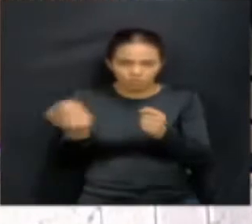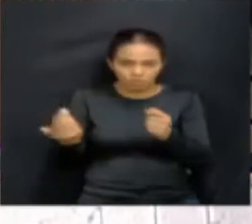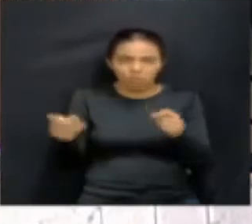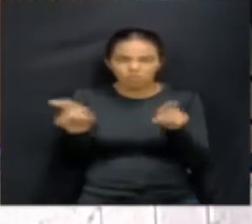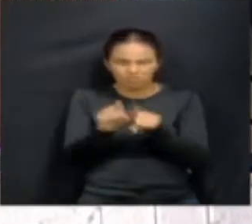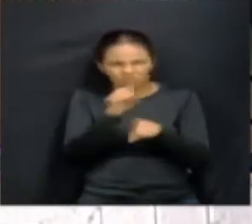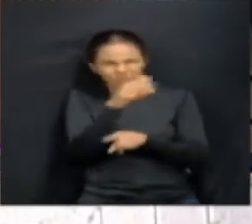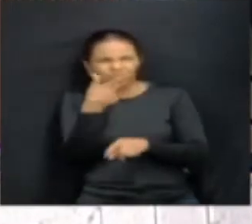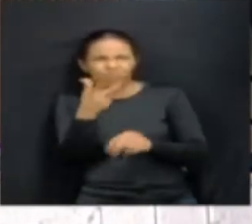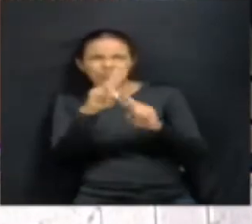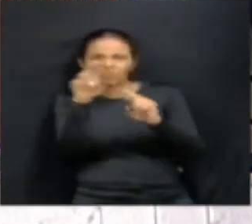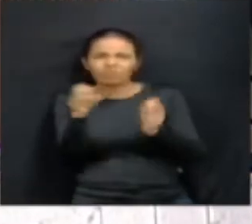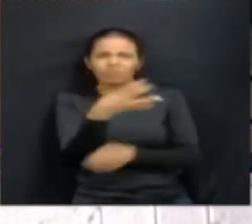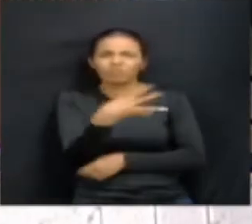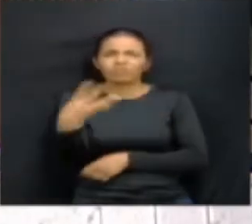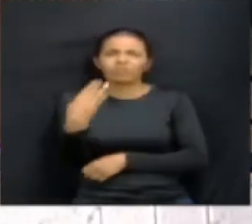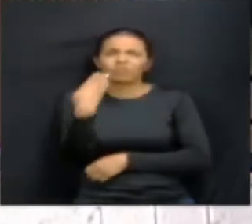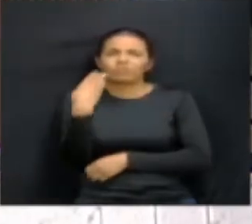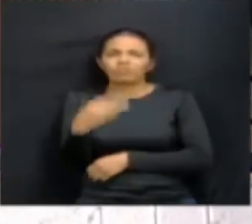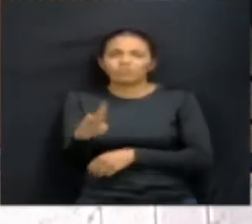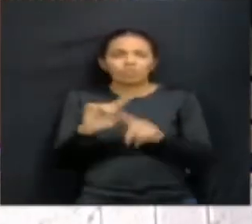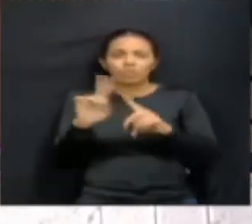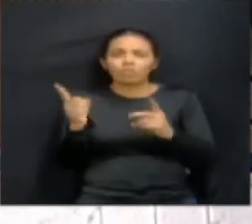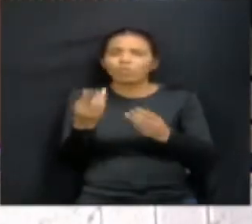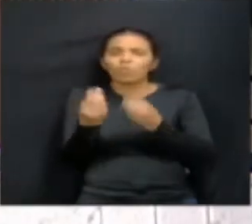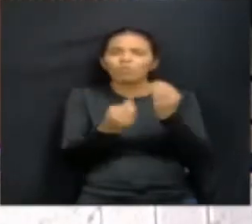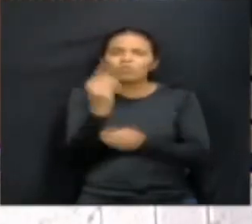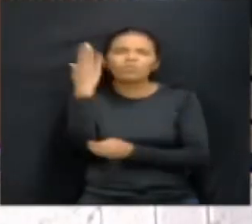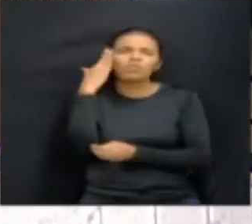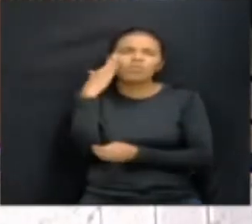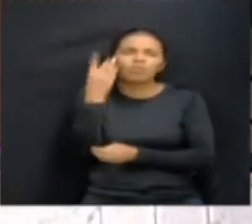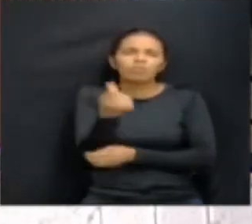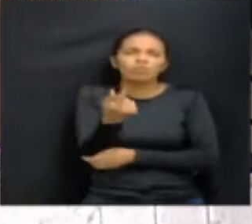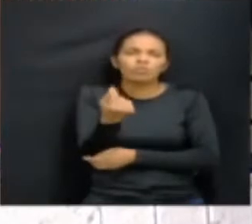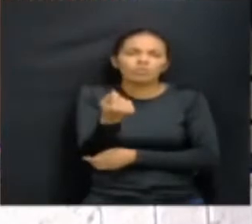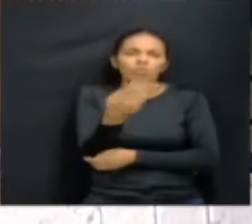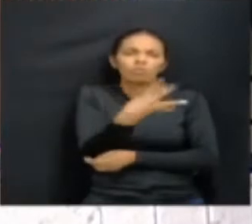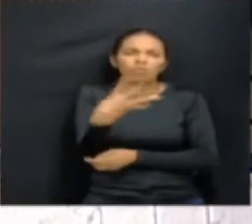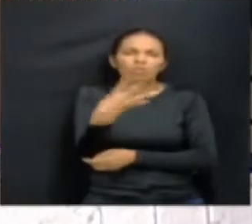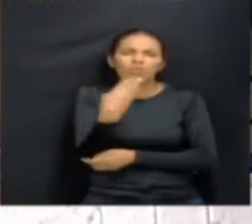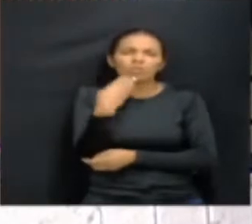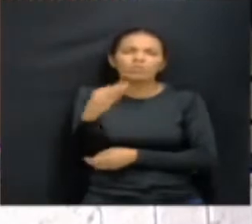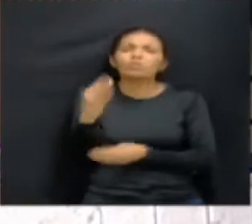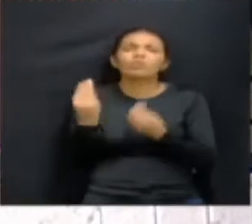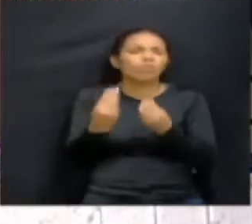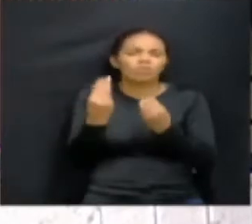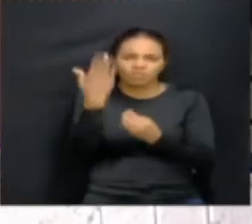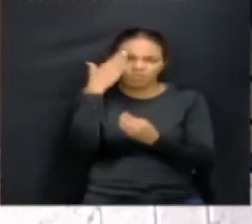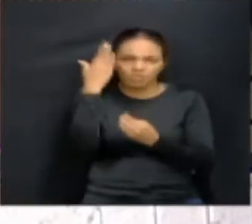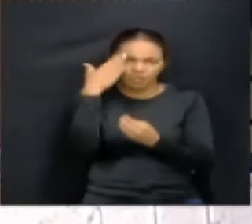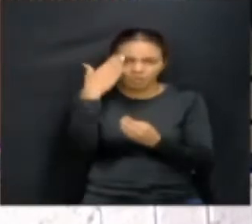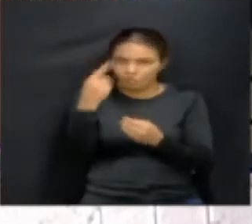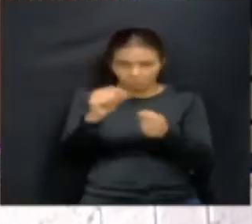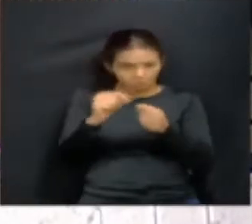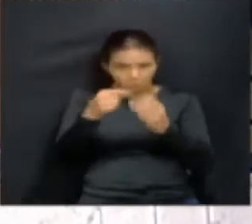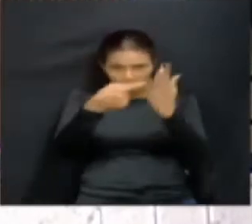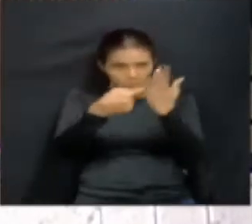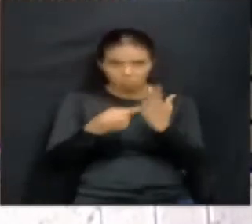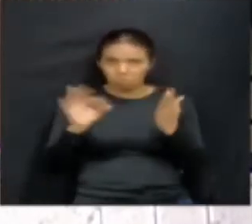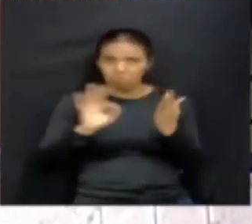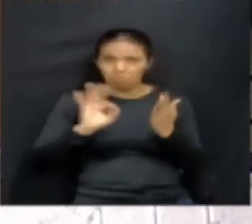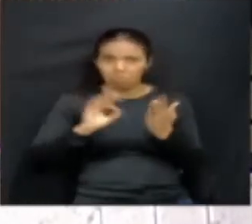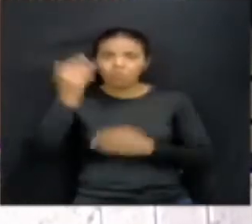se nem os projetos executivos das obras foram apresentou para a sociedade da onde o Senhor tira esse número como o ministro